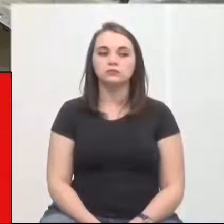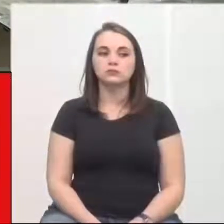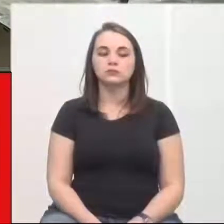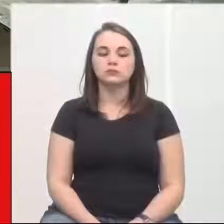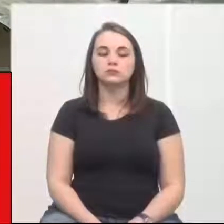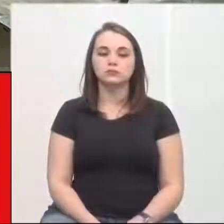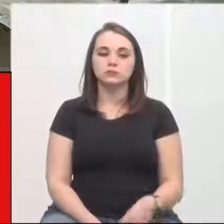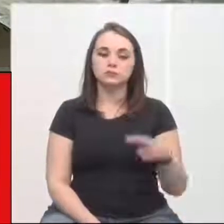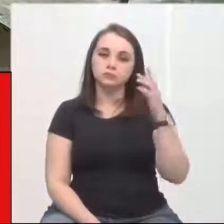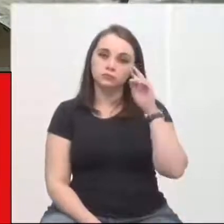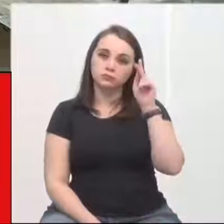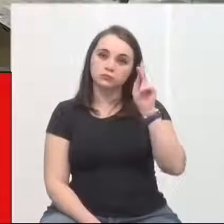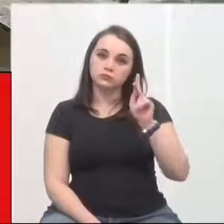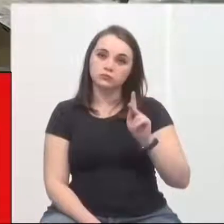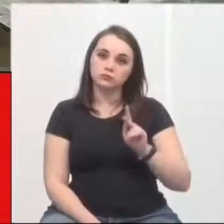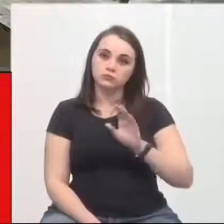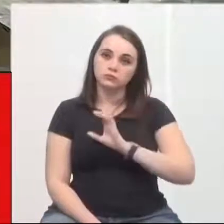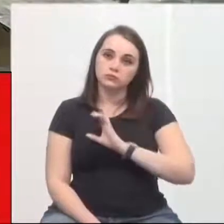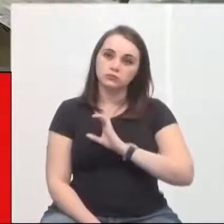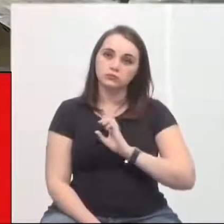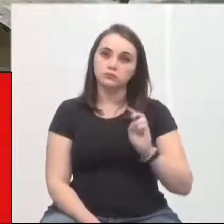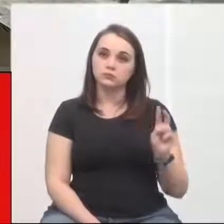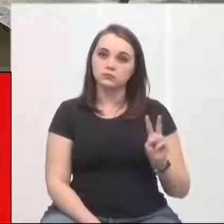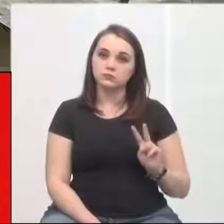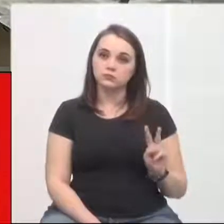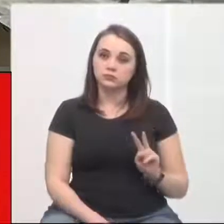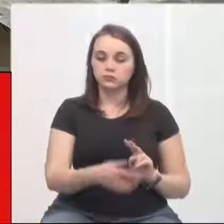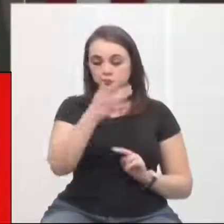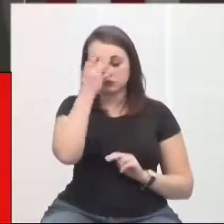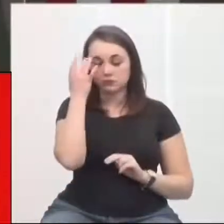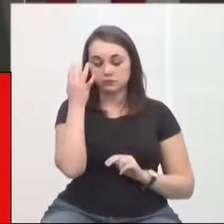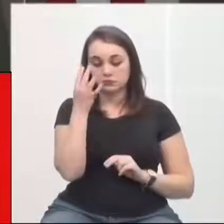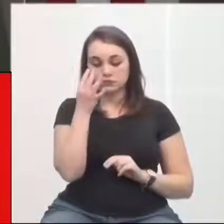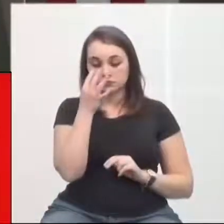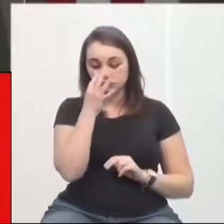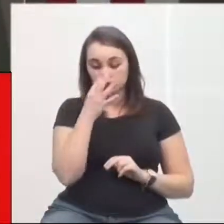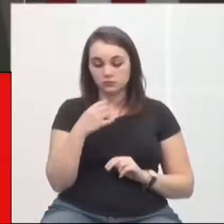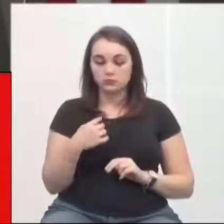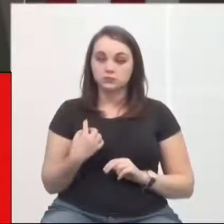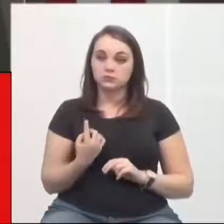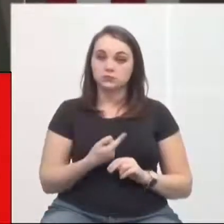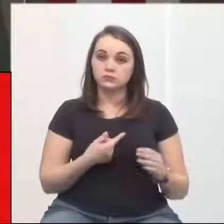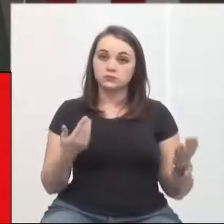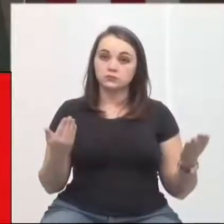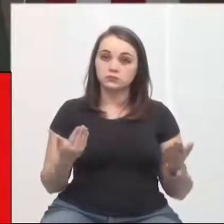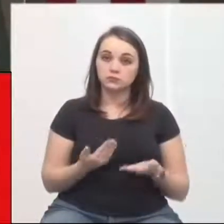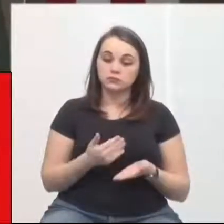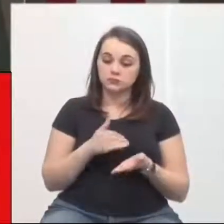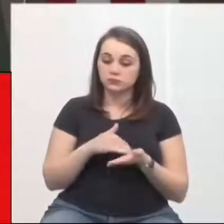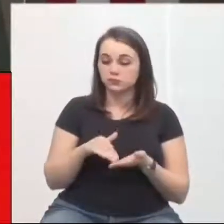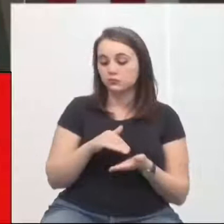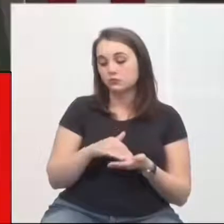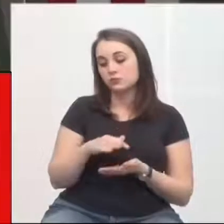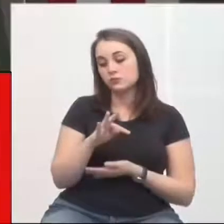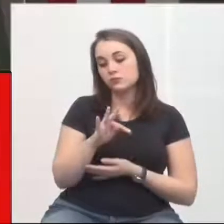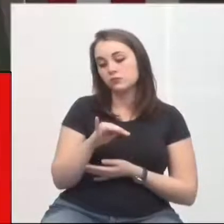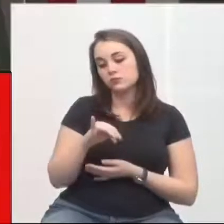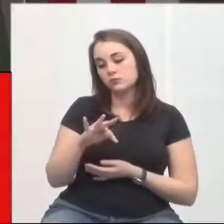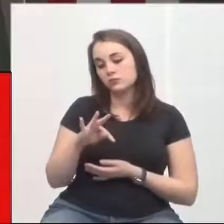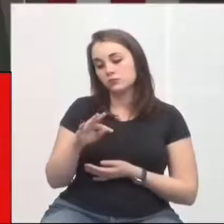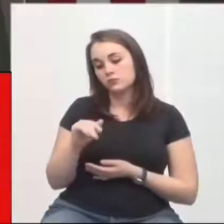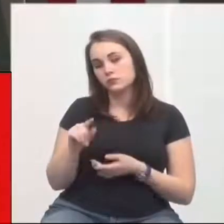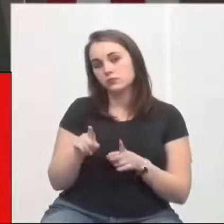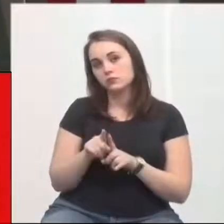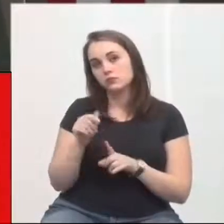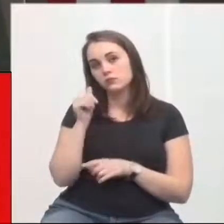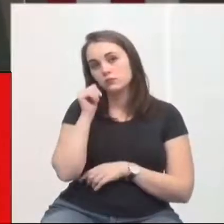Então, senhor presidente, colegas vereadores, ao público que nos assiste. Então, secretário Tita, Joyce,